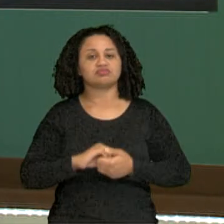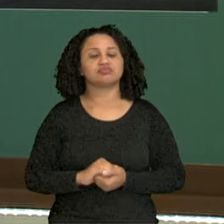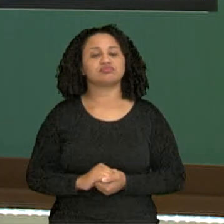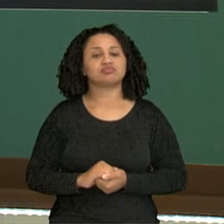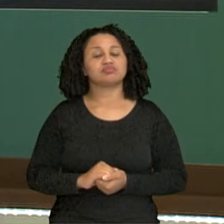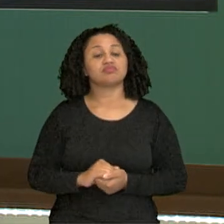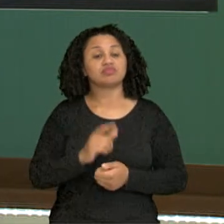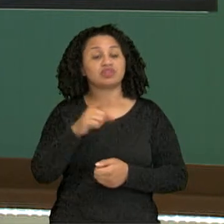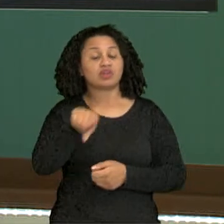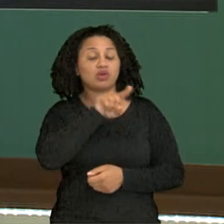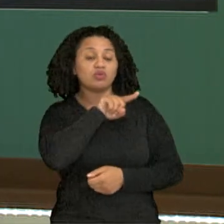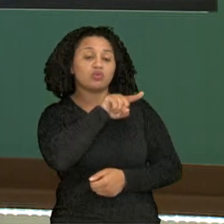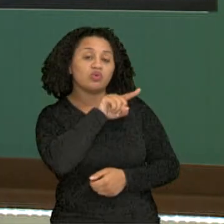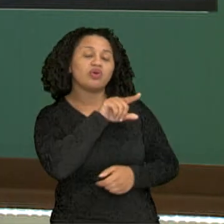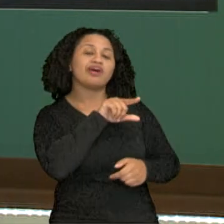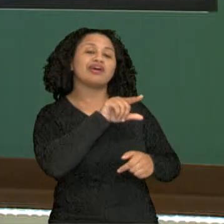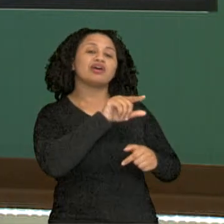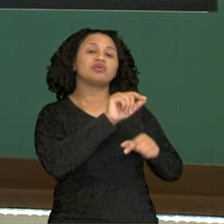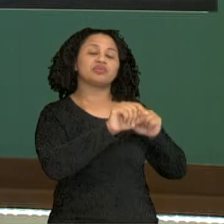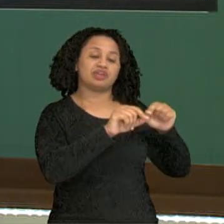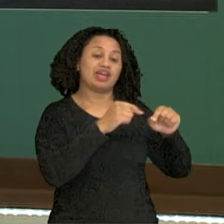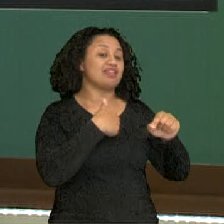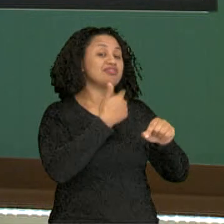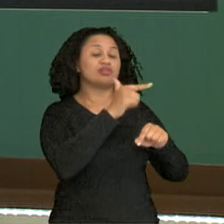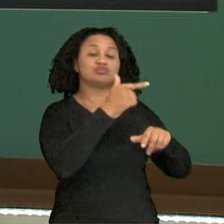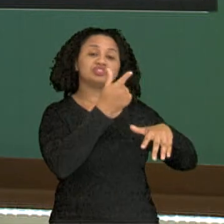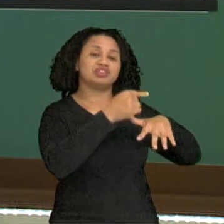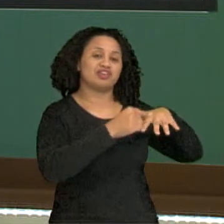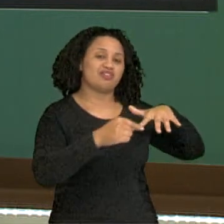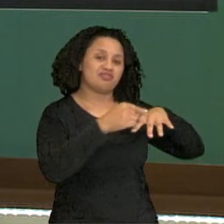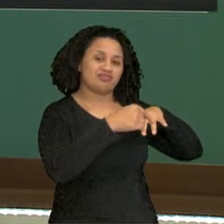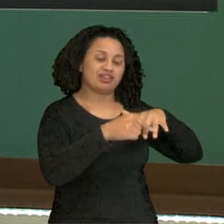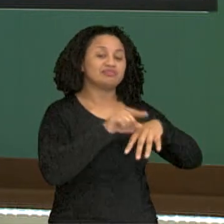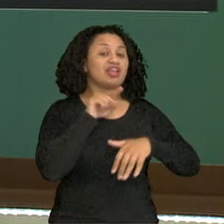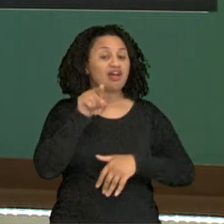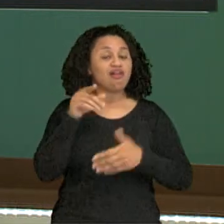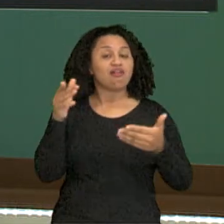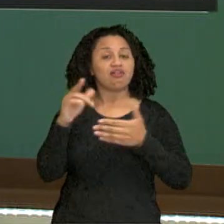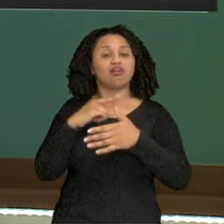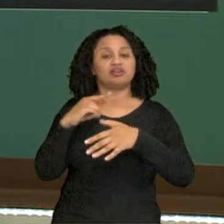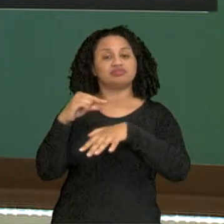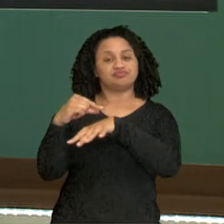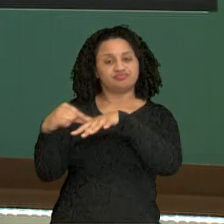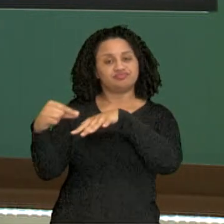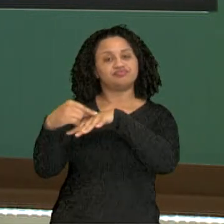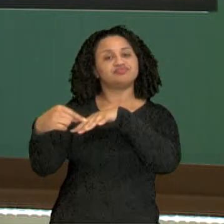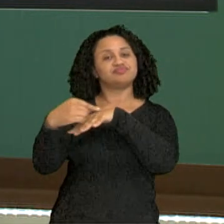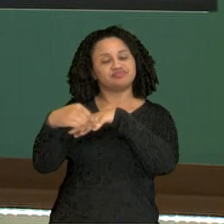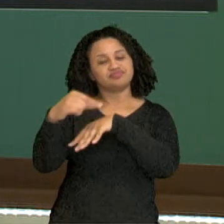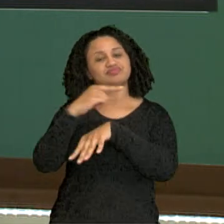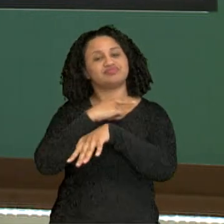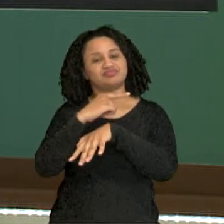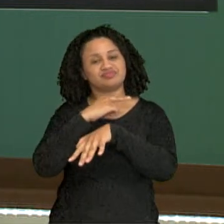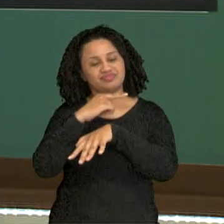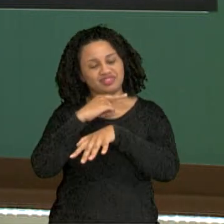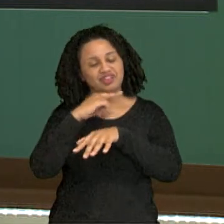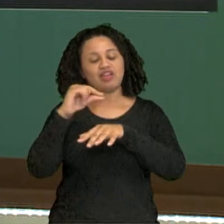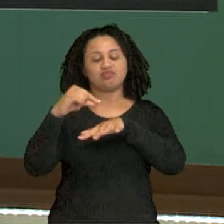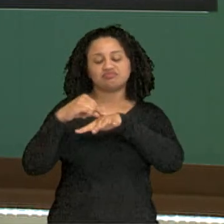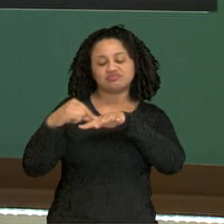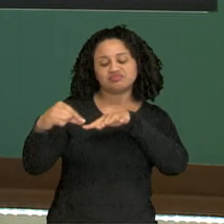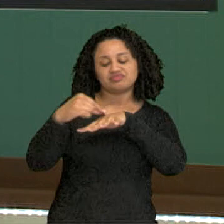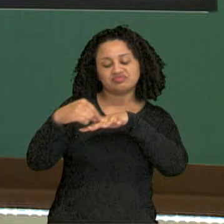A anterior, a briófita avascular. Pteridófita vascular. Tem a presença